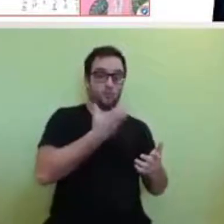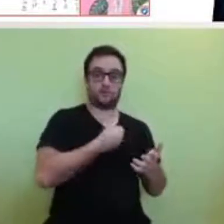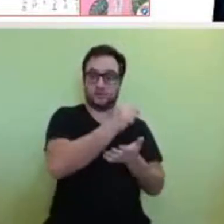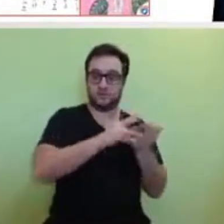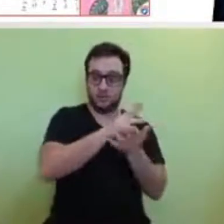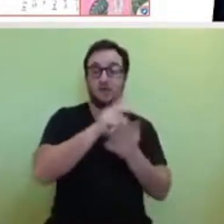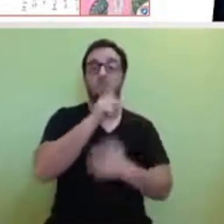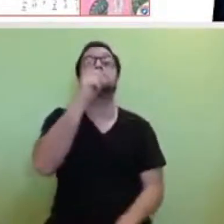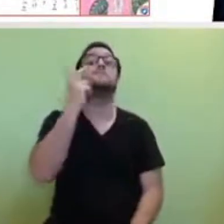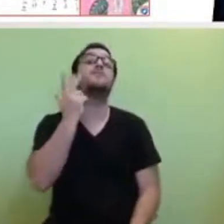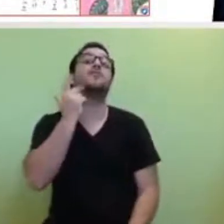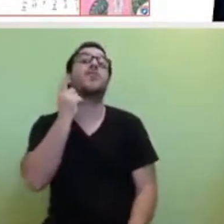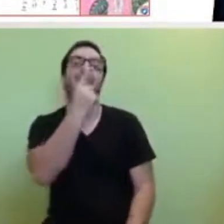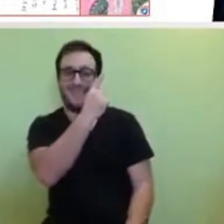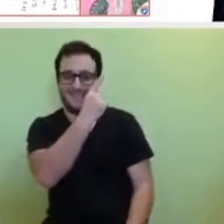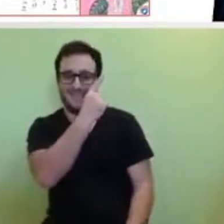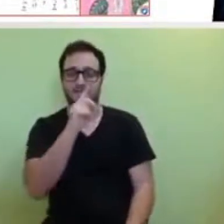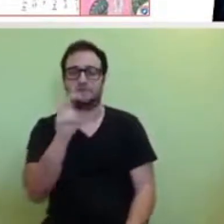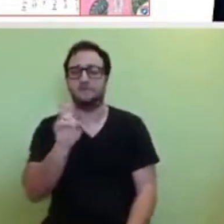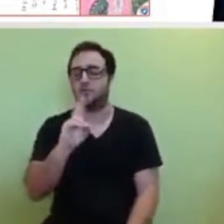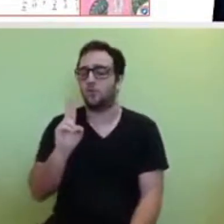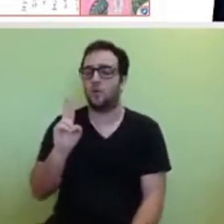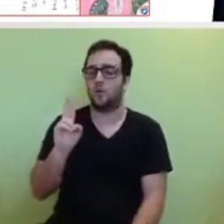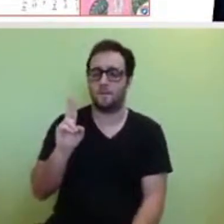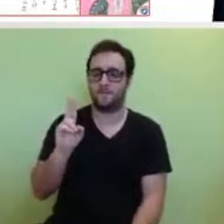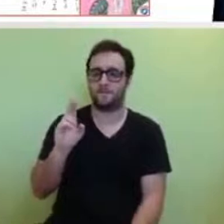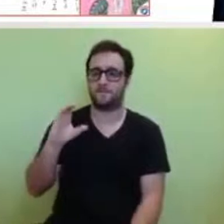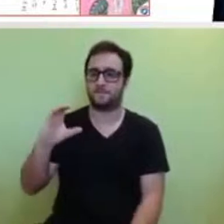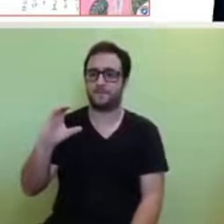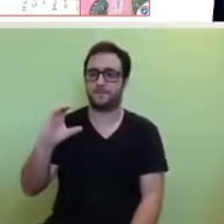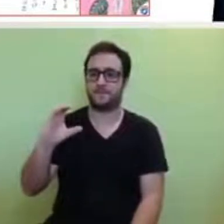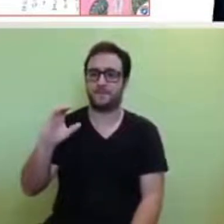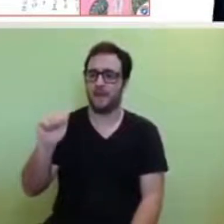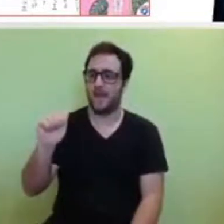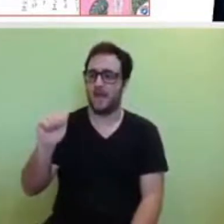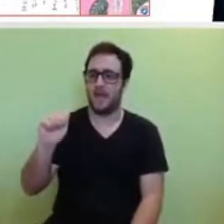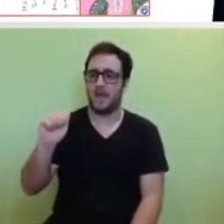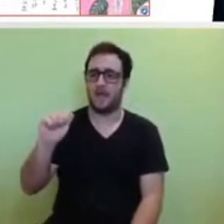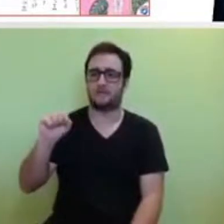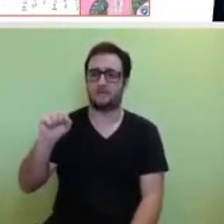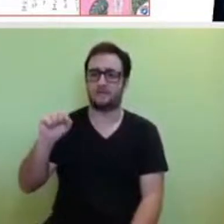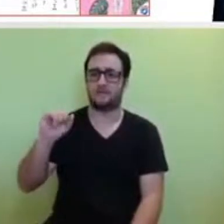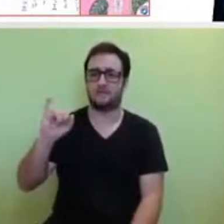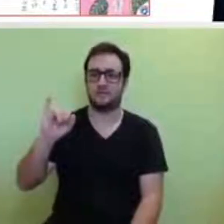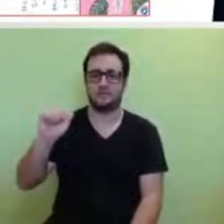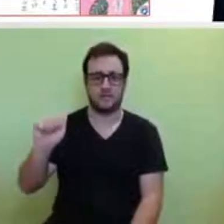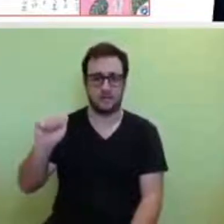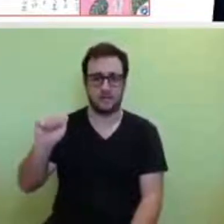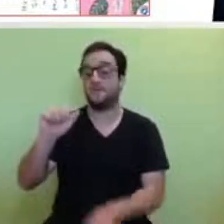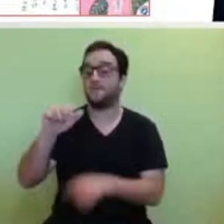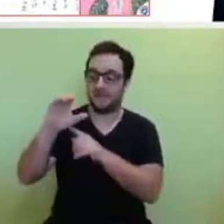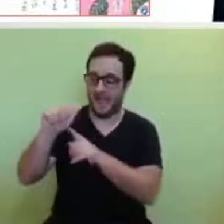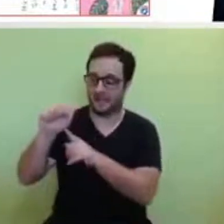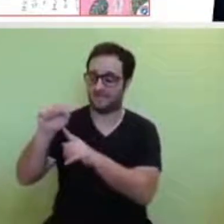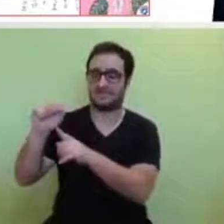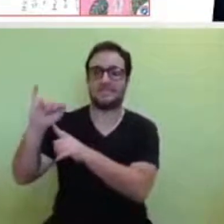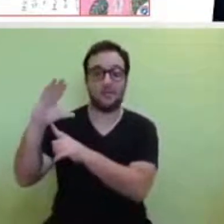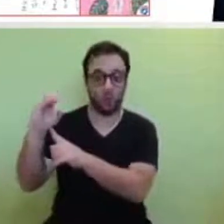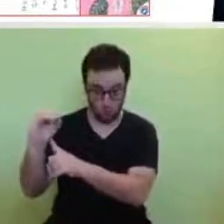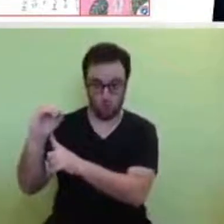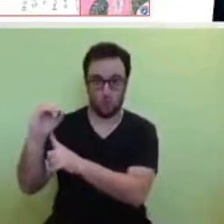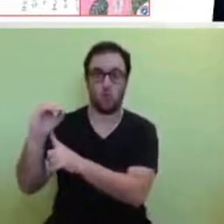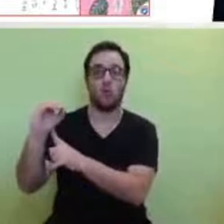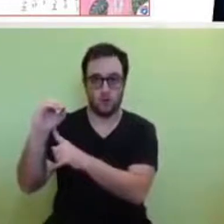Ceará. Logo embaixo tem o livro 11 Histórias e um Segredo. Ele também é um livro bilíngue, porque ele tem